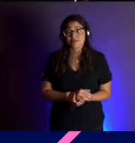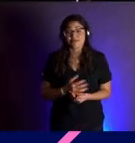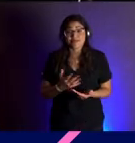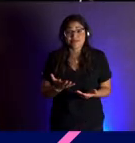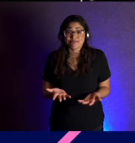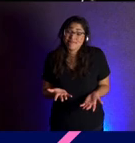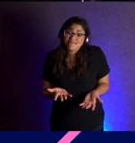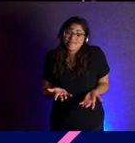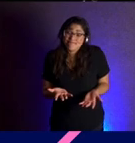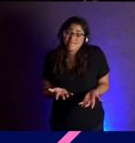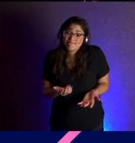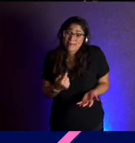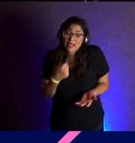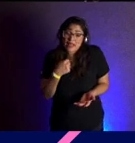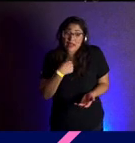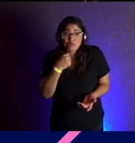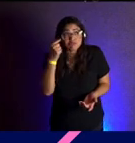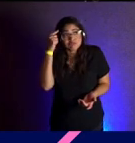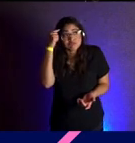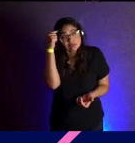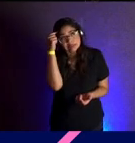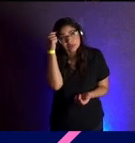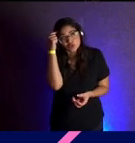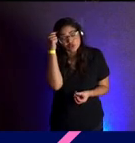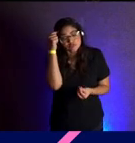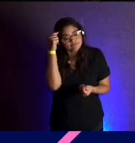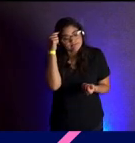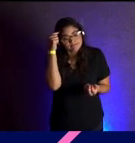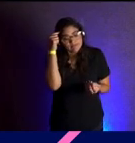Bom, eu penso o seguinte, até